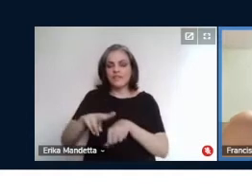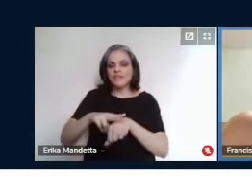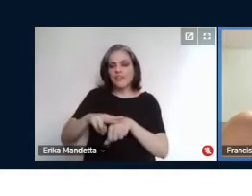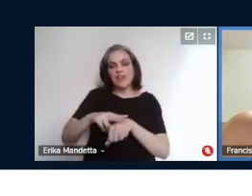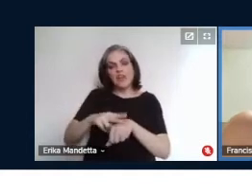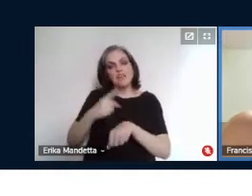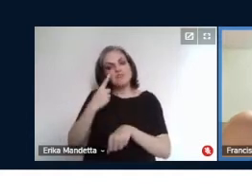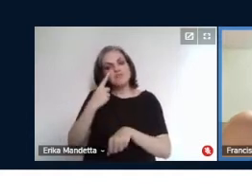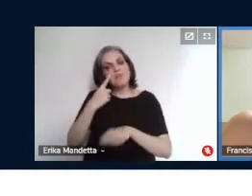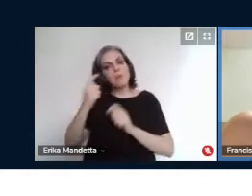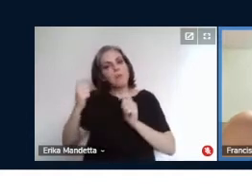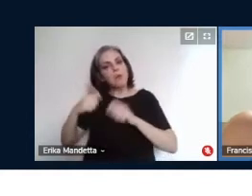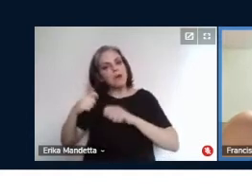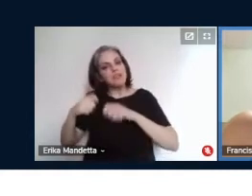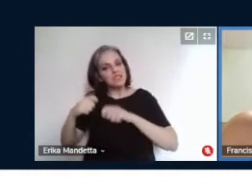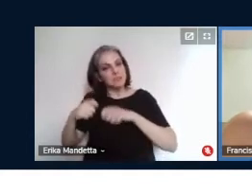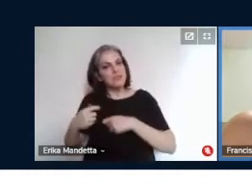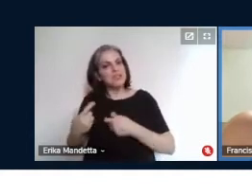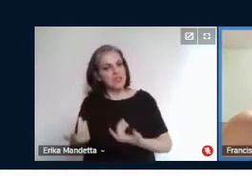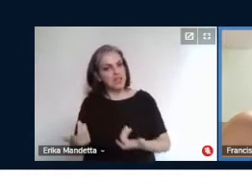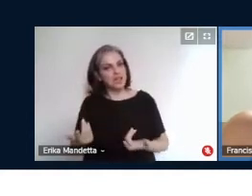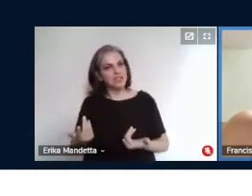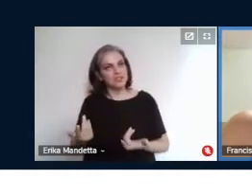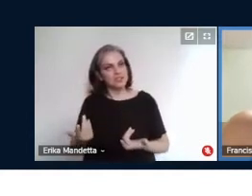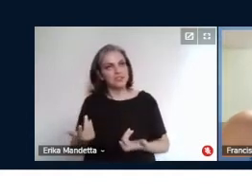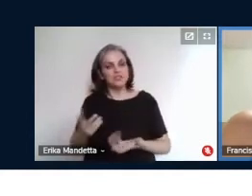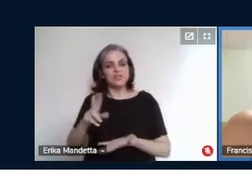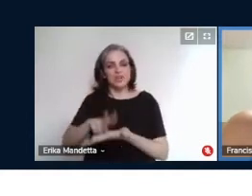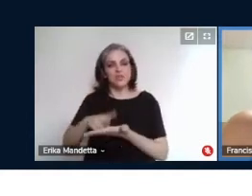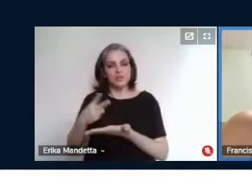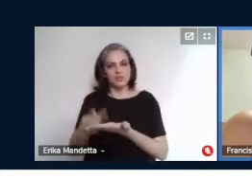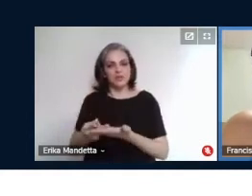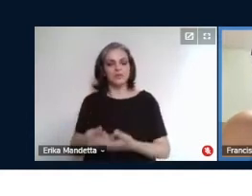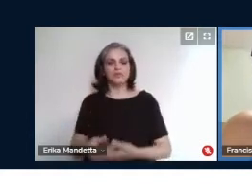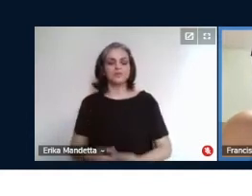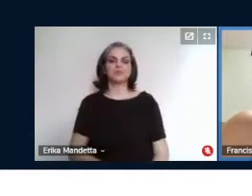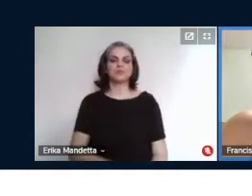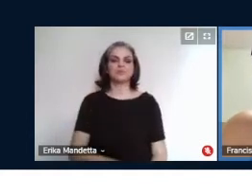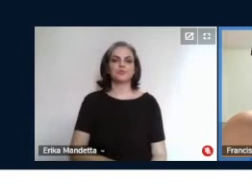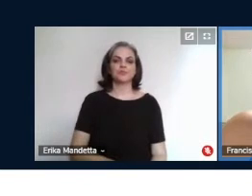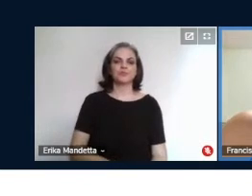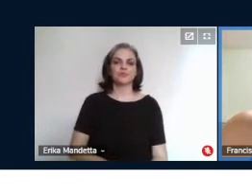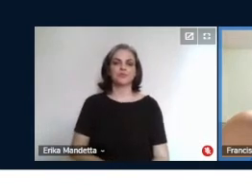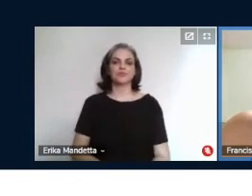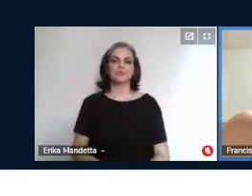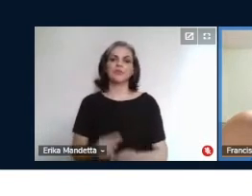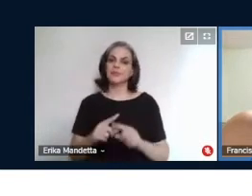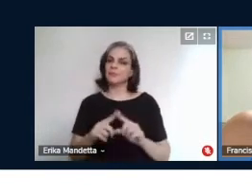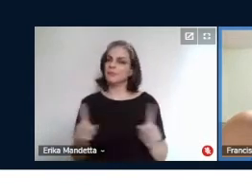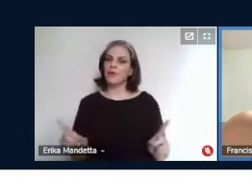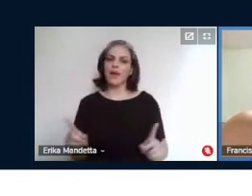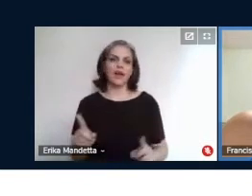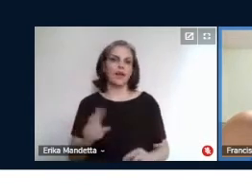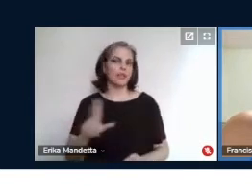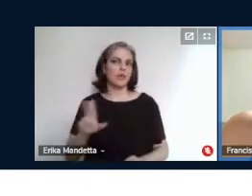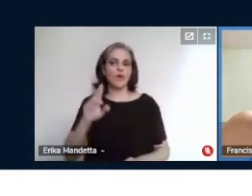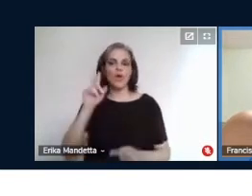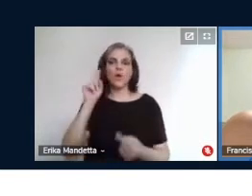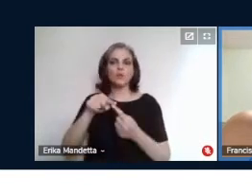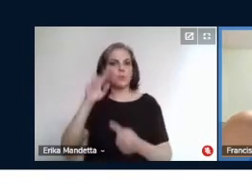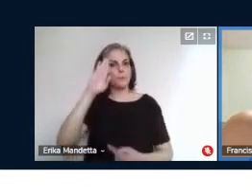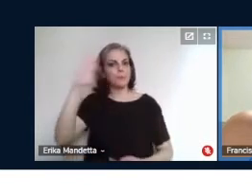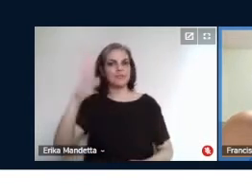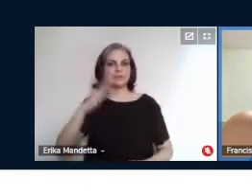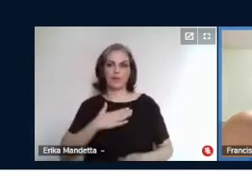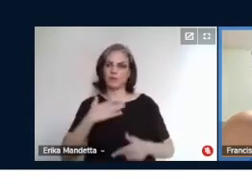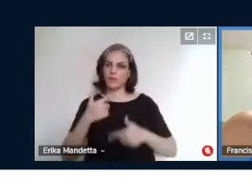de tradução também, mas não foi o foco do meu trabalho. E